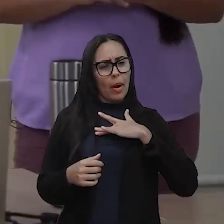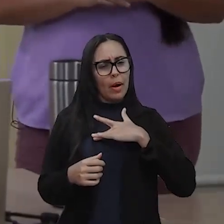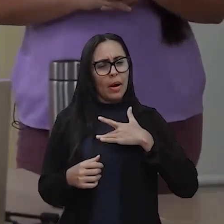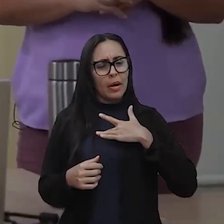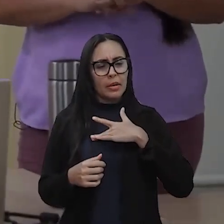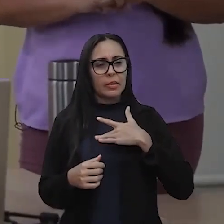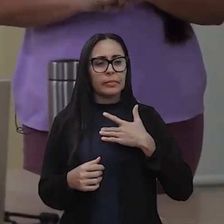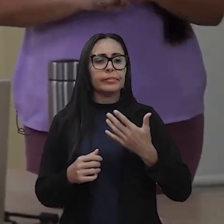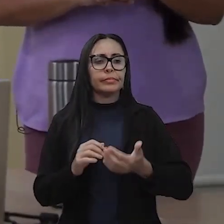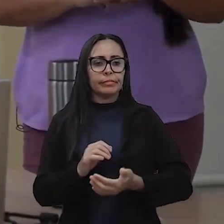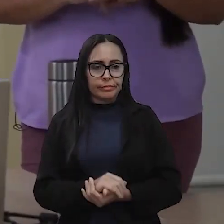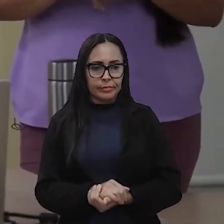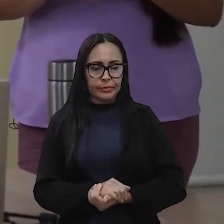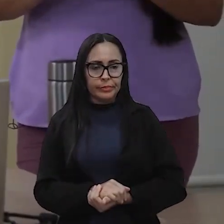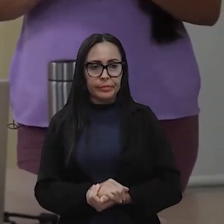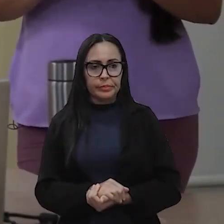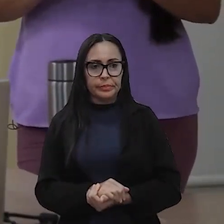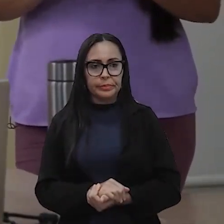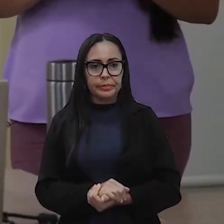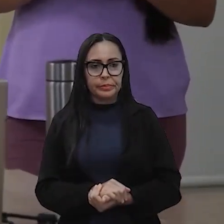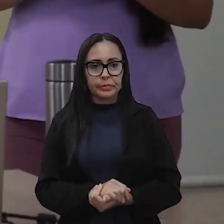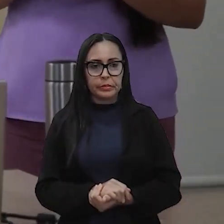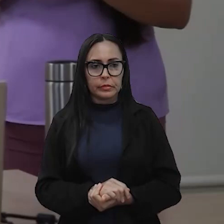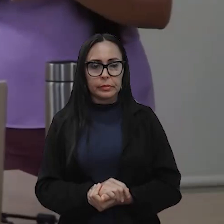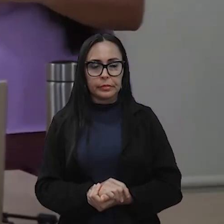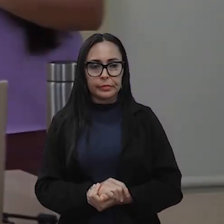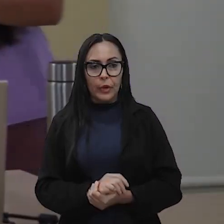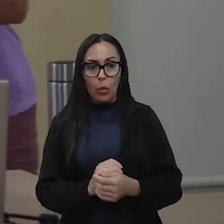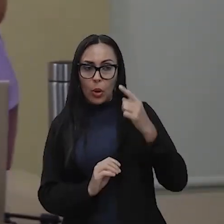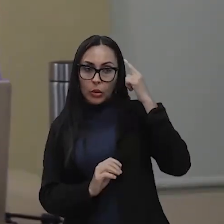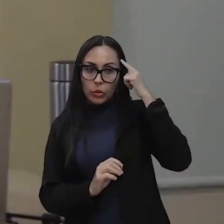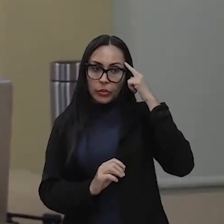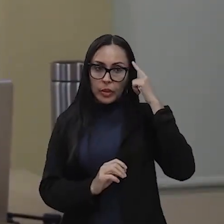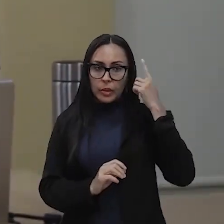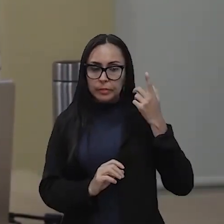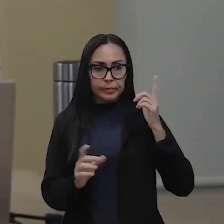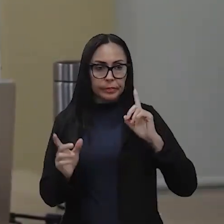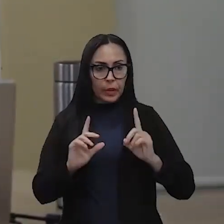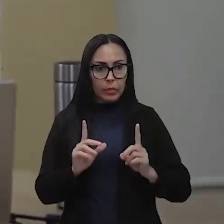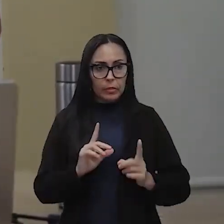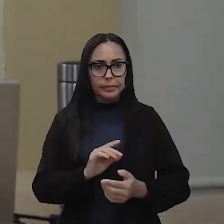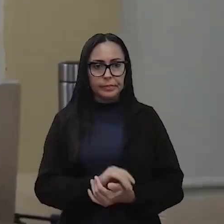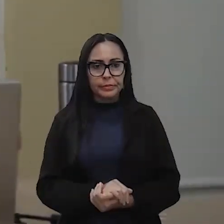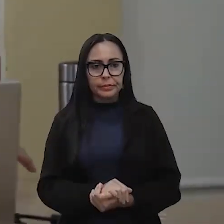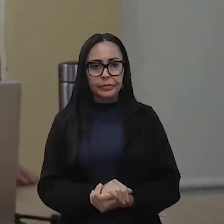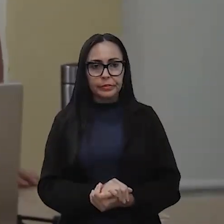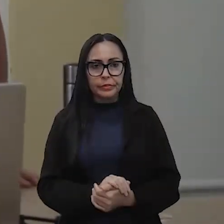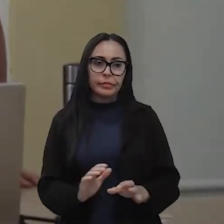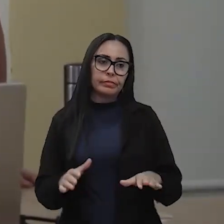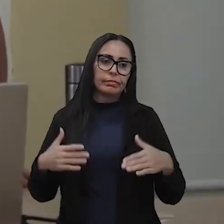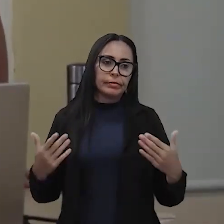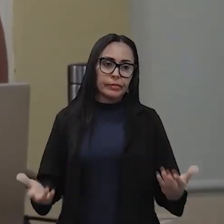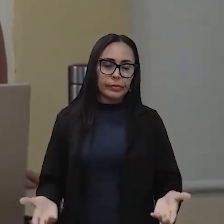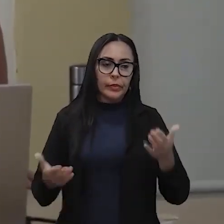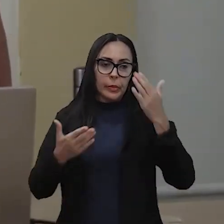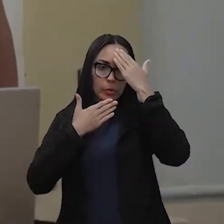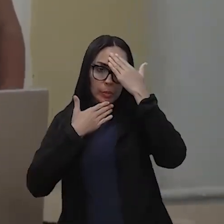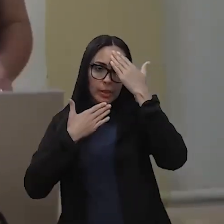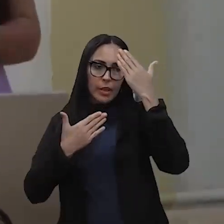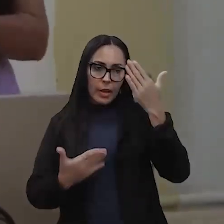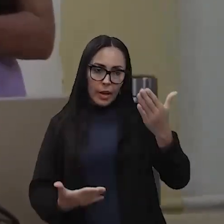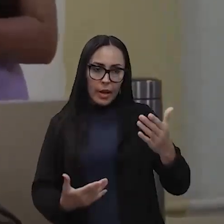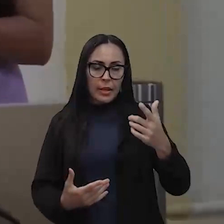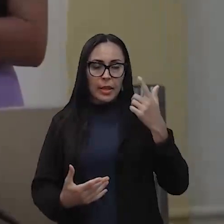ali, certo? Dúvidas? Não? Gente, muito obrigada pelo convite, obrigada